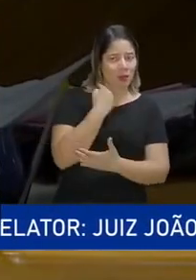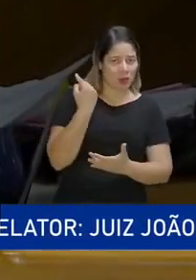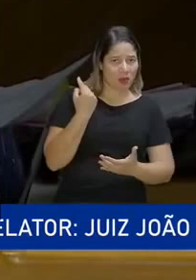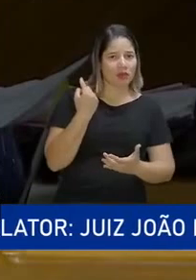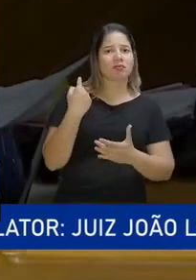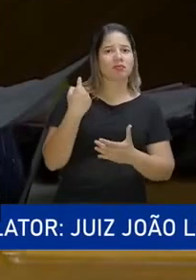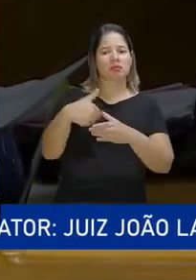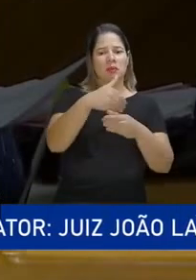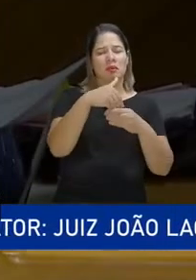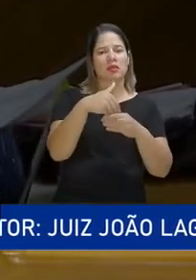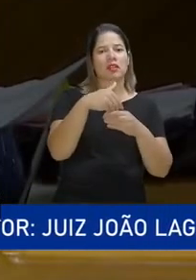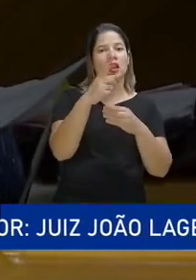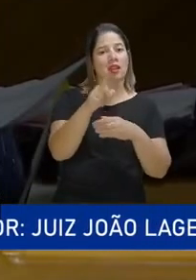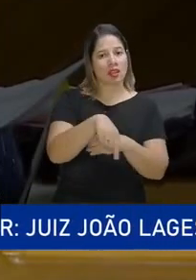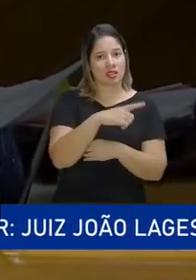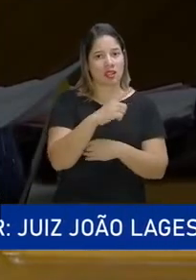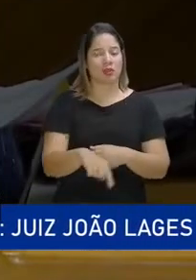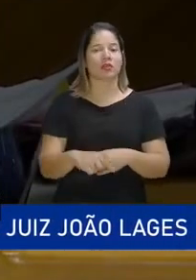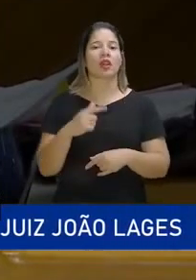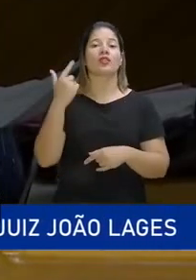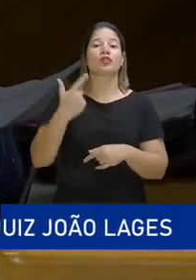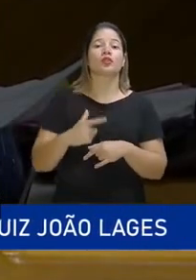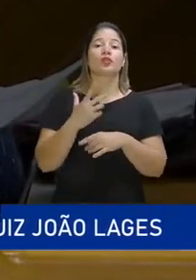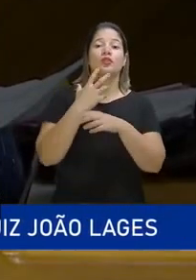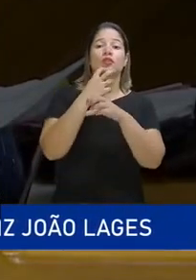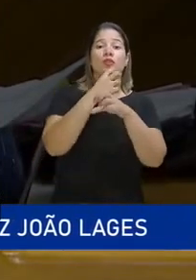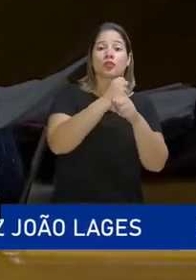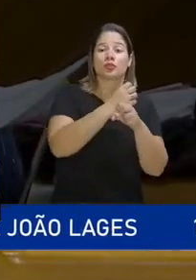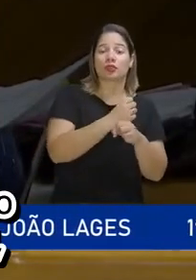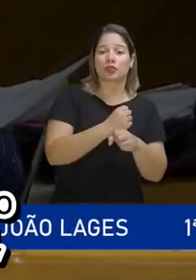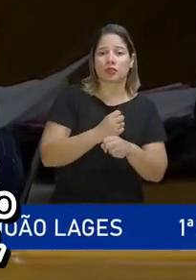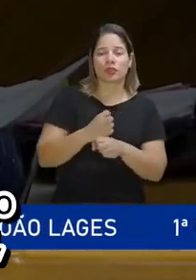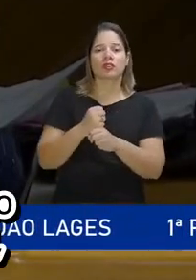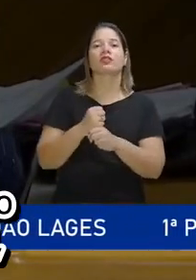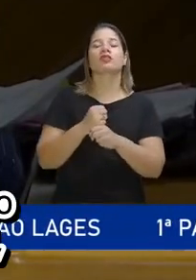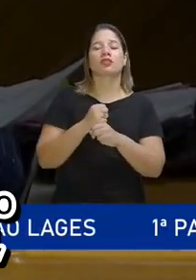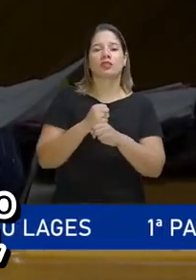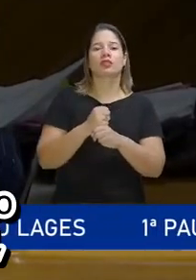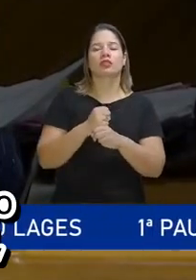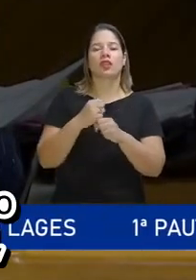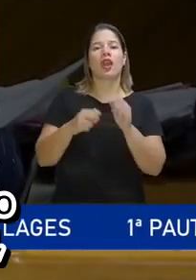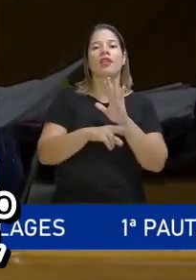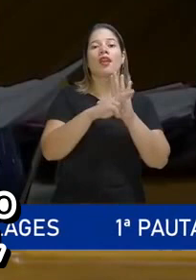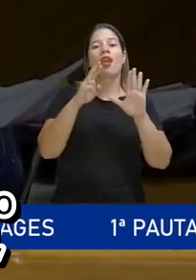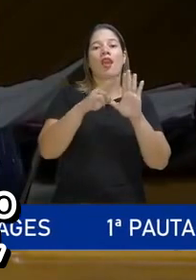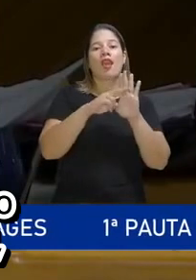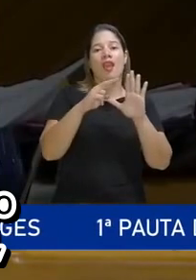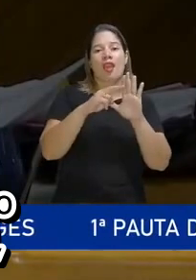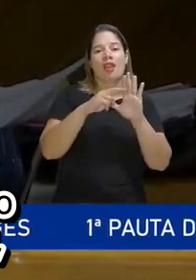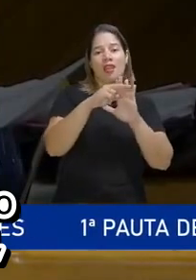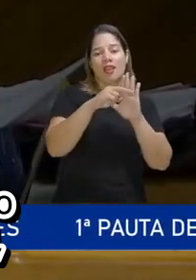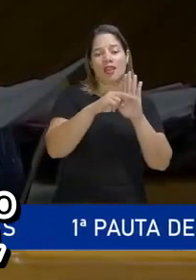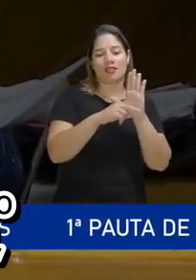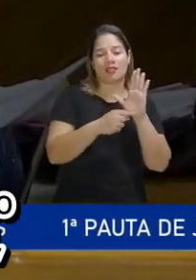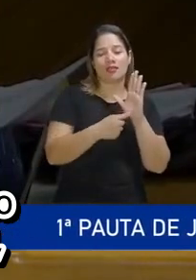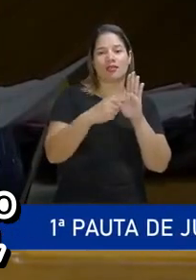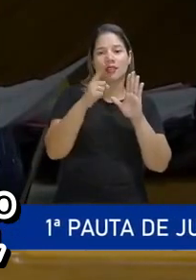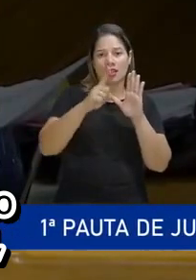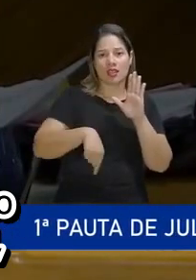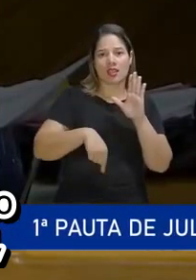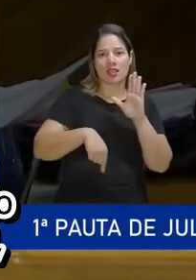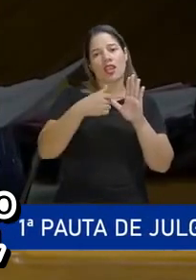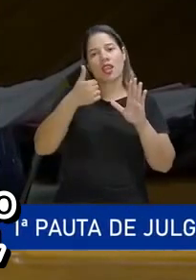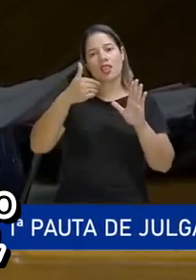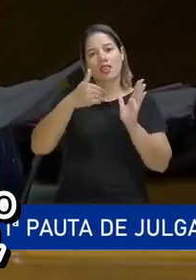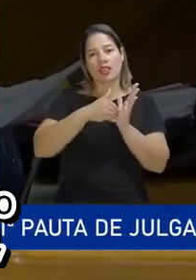nova totalização, impõe-se a aplicação da regra que estabelecia o percentual mínimo de votação igual ou